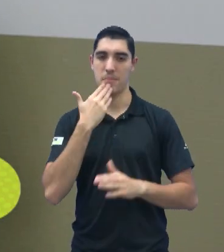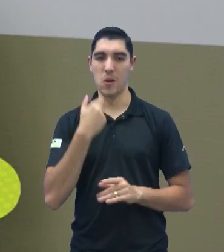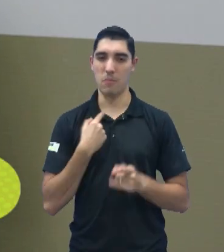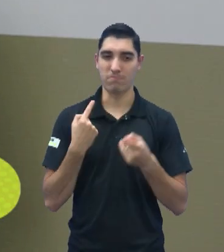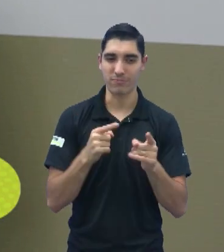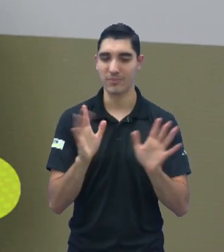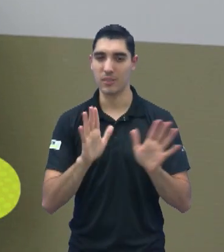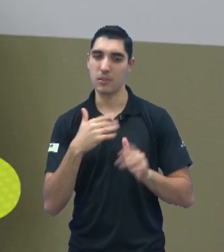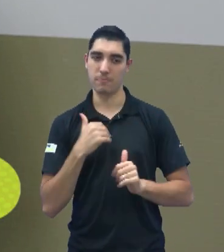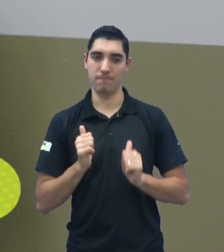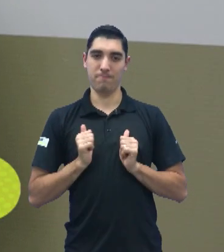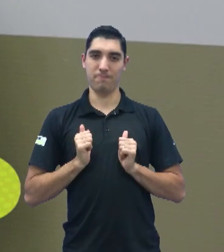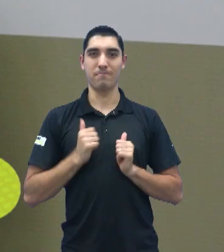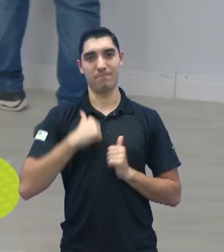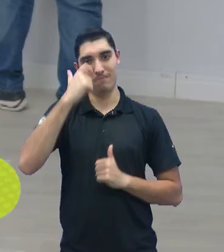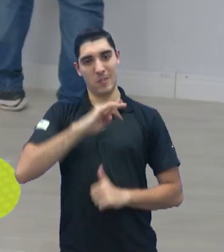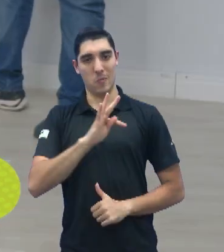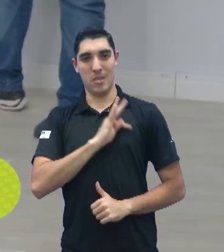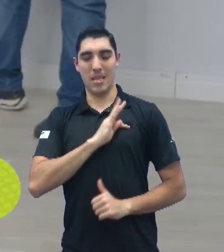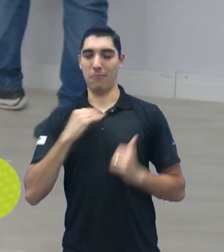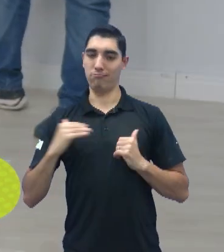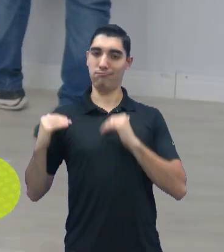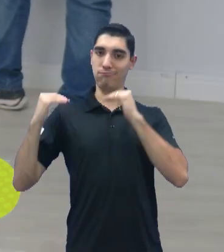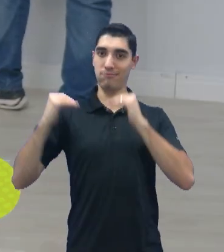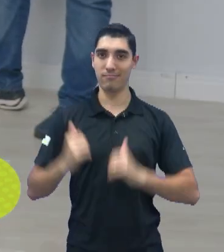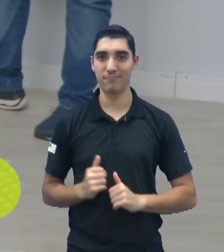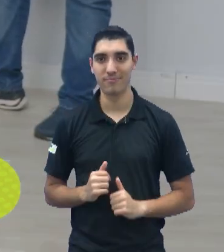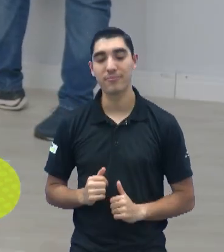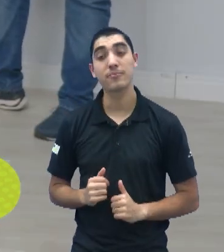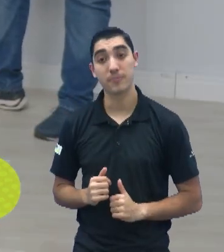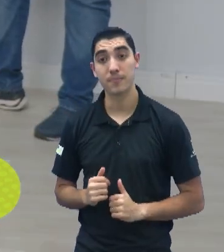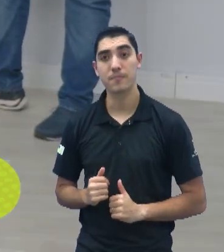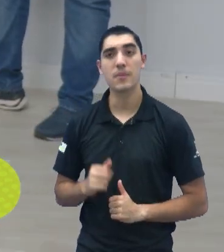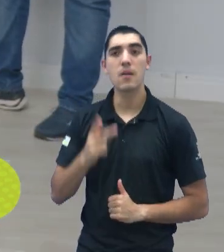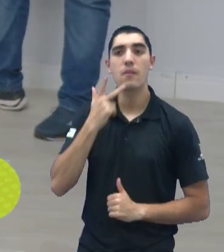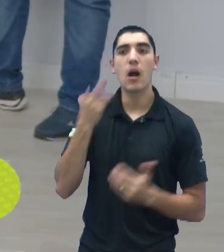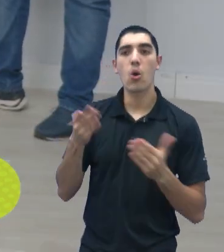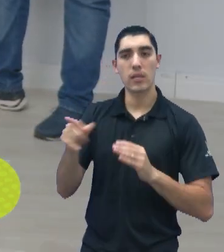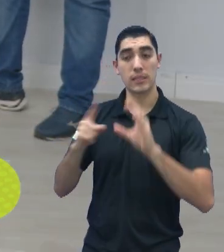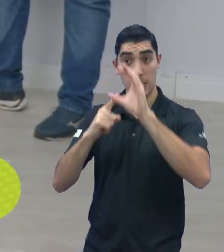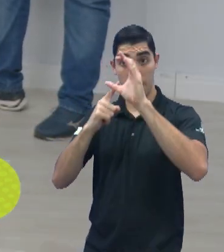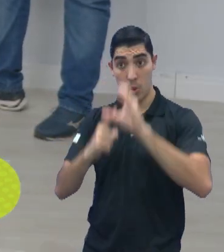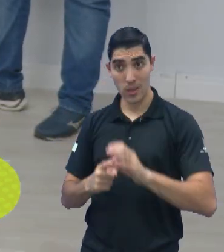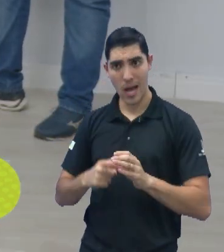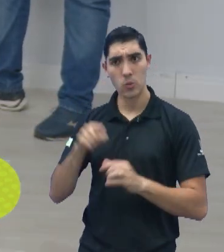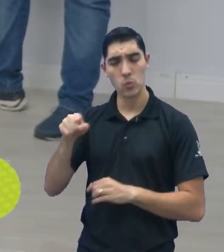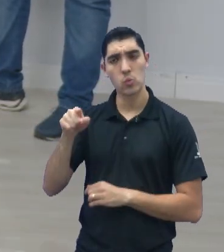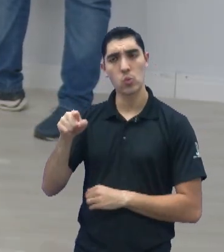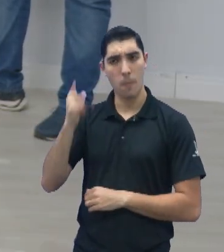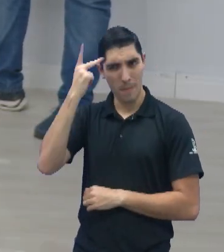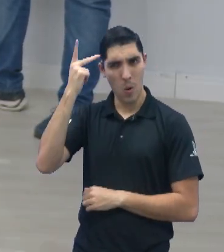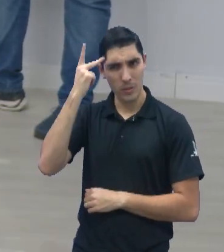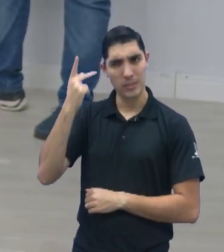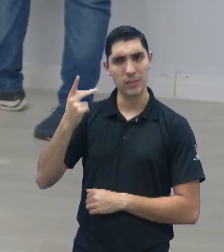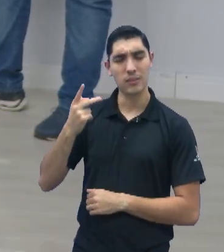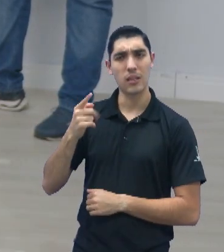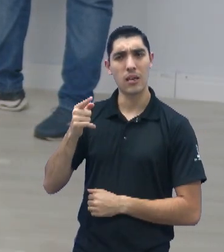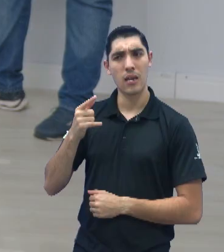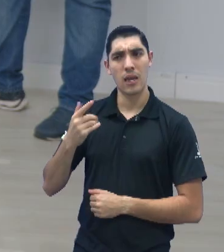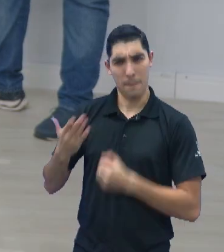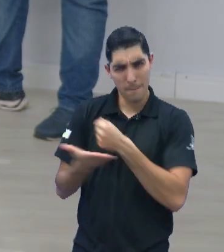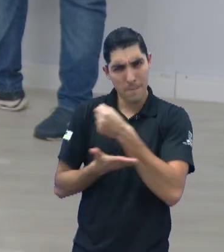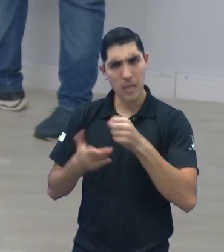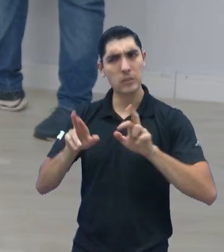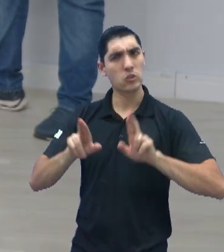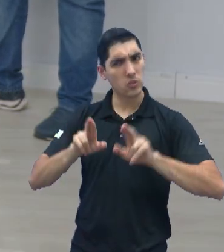que ficar aqui no meu lugar aqui de treinador. Ô, Léo, e falando agora do campeonato, né? O campeonato é muito longo, né? Esse sub-17, as categorias de base, é um campeonato realmente